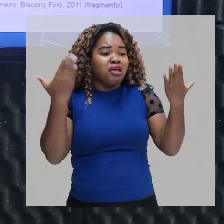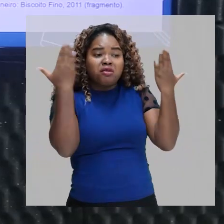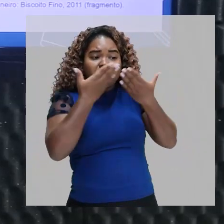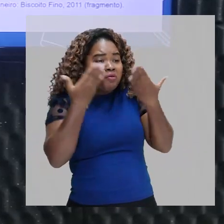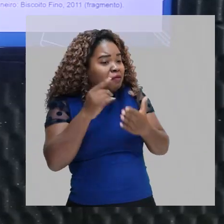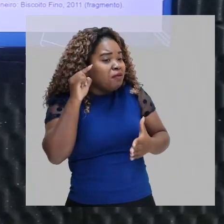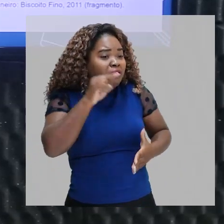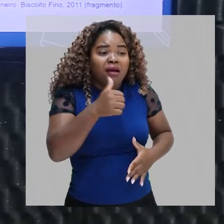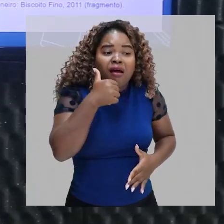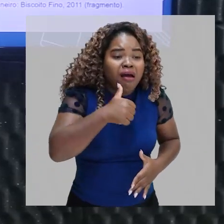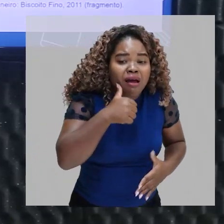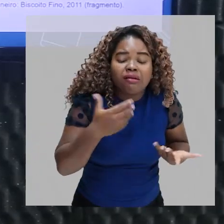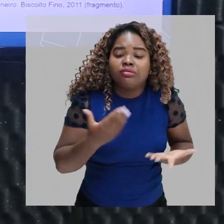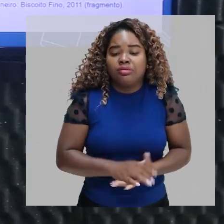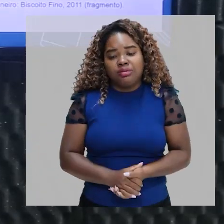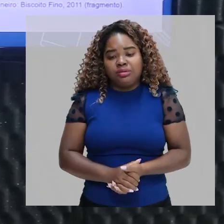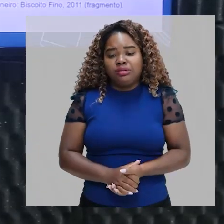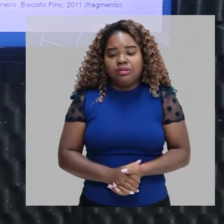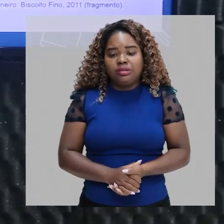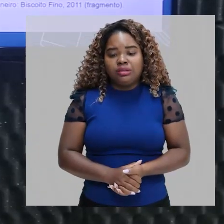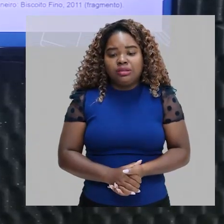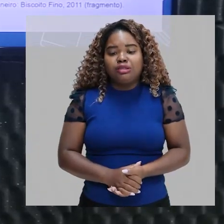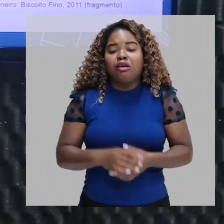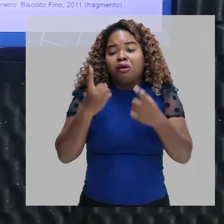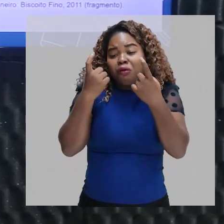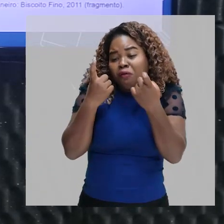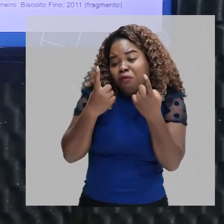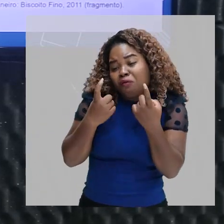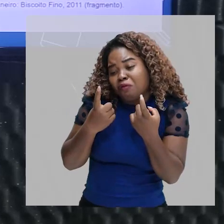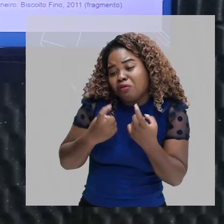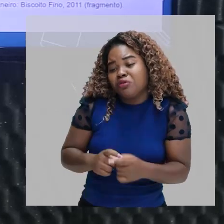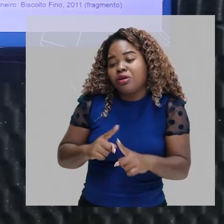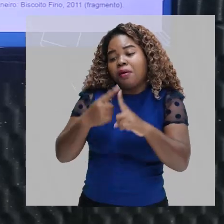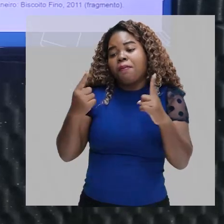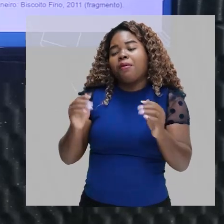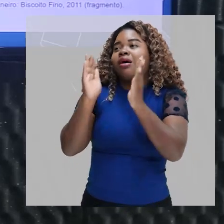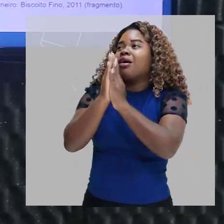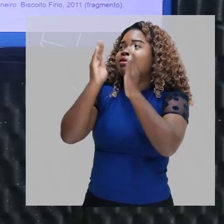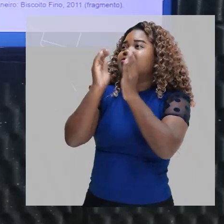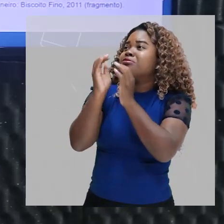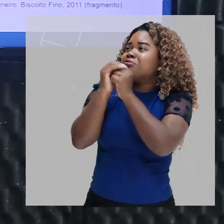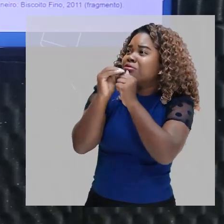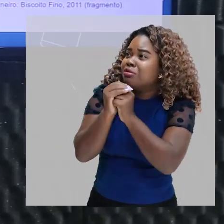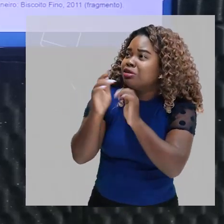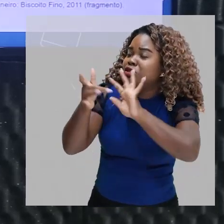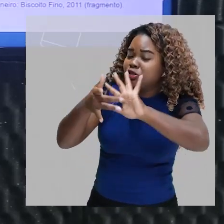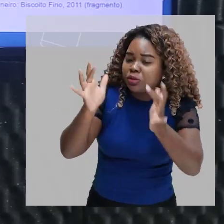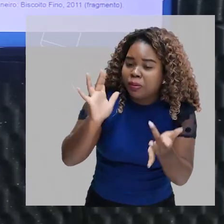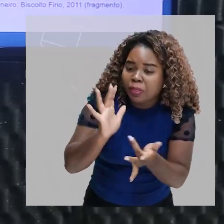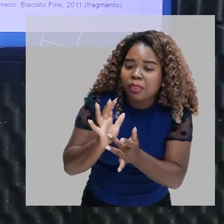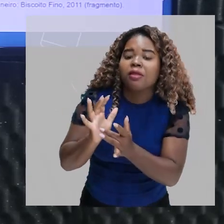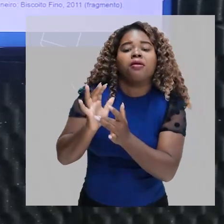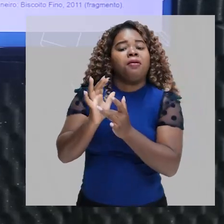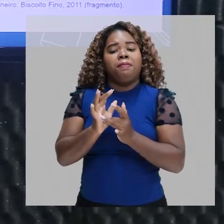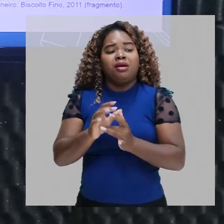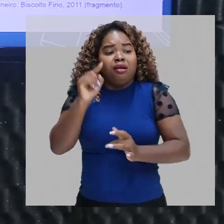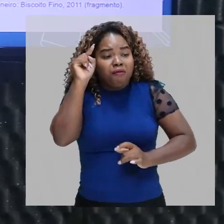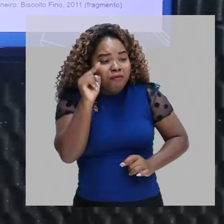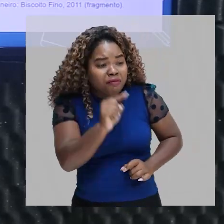As segundas, contudo, não se afastam da vida. Umas porque usam de fórmulas visíveis e, portanto,